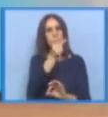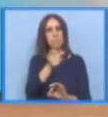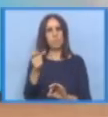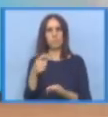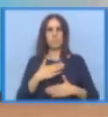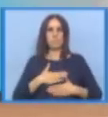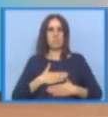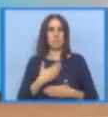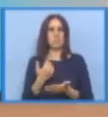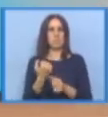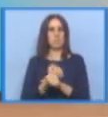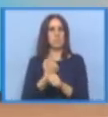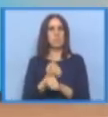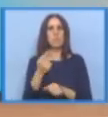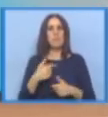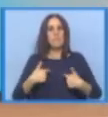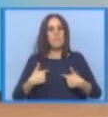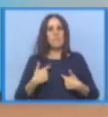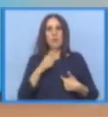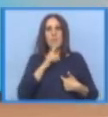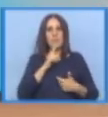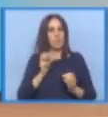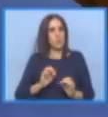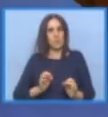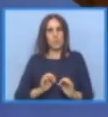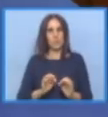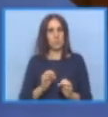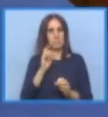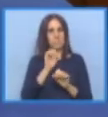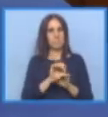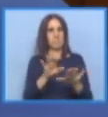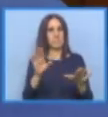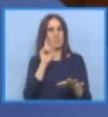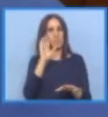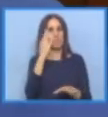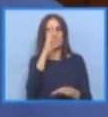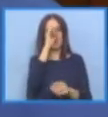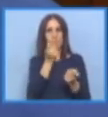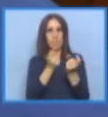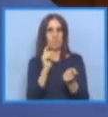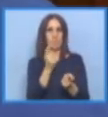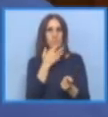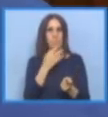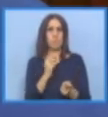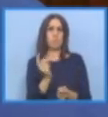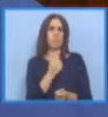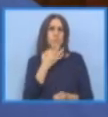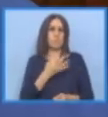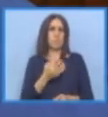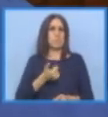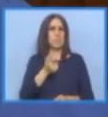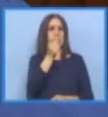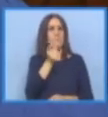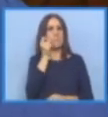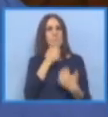estava ao serviço. Não viveu, de facto, para si. E isto é uma mensagem muito importante para todos os governantes e para todos nós, mas para todos aqueles que